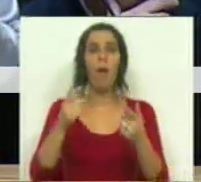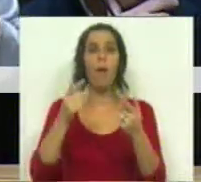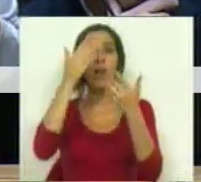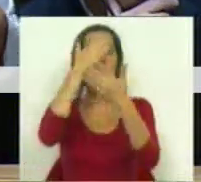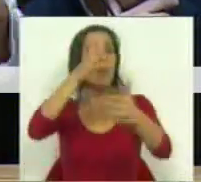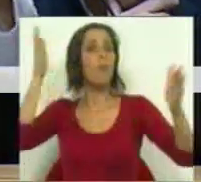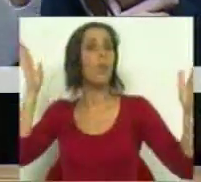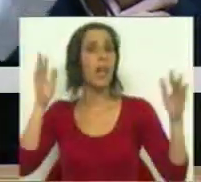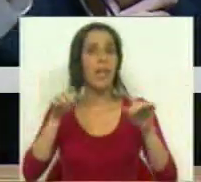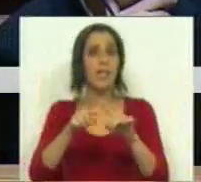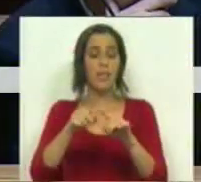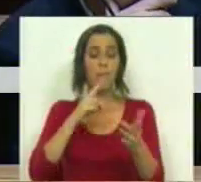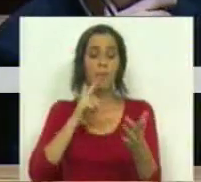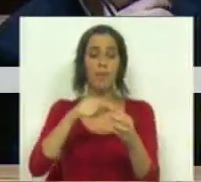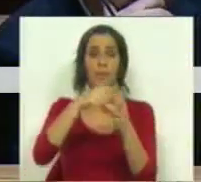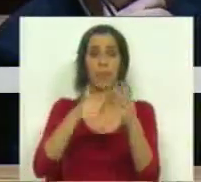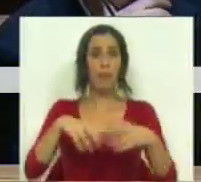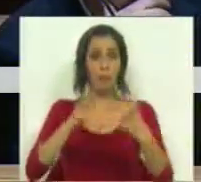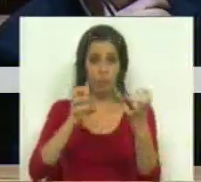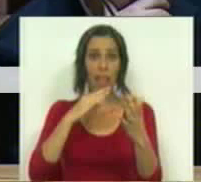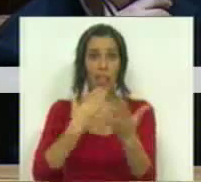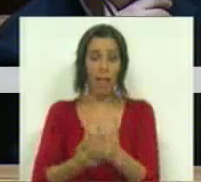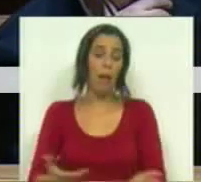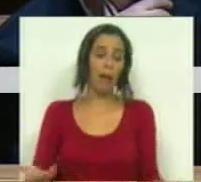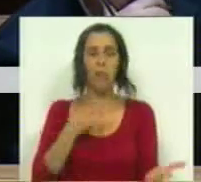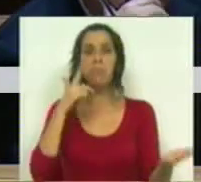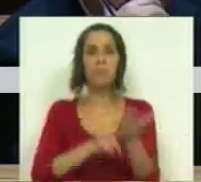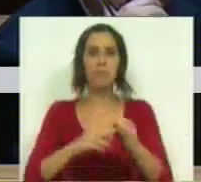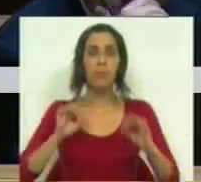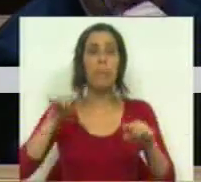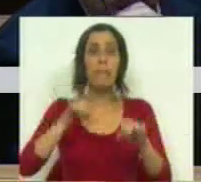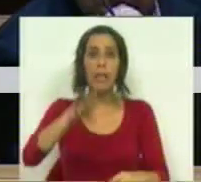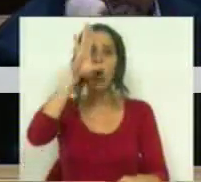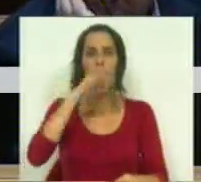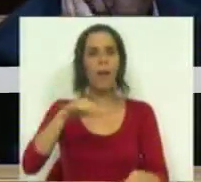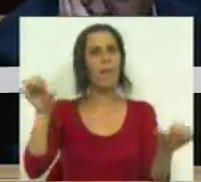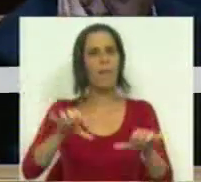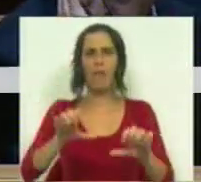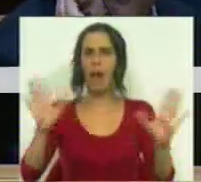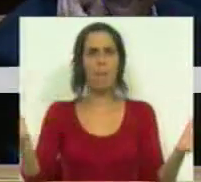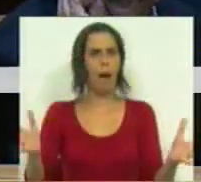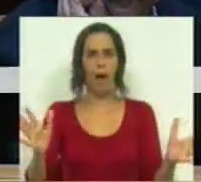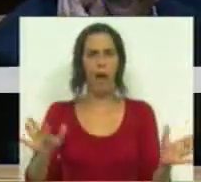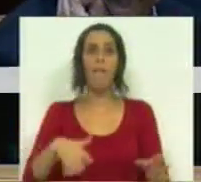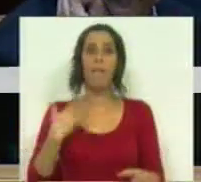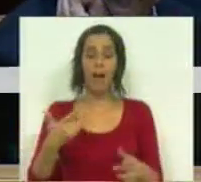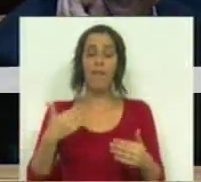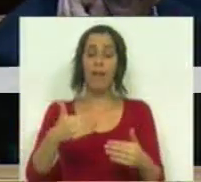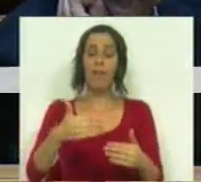e democracia são fatores de atrito, então, de facto, este governo vai mal e cada vez